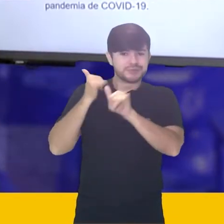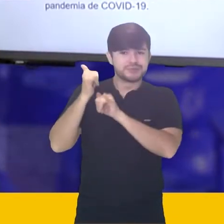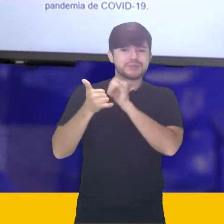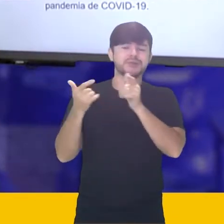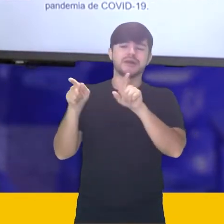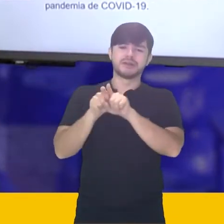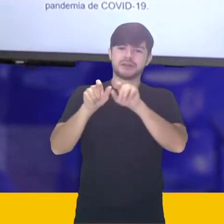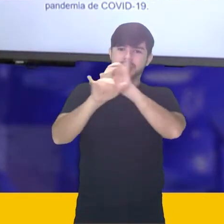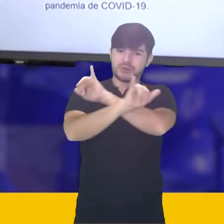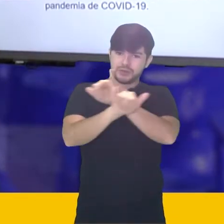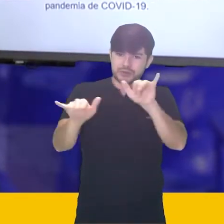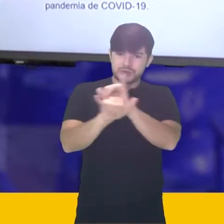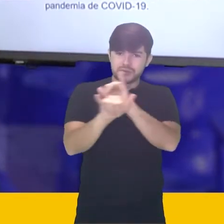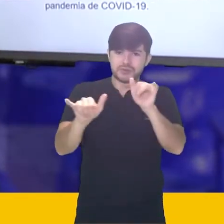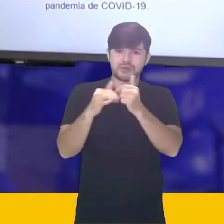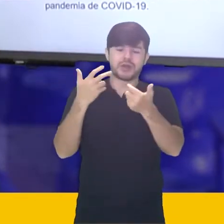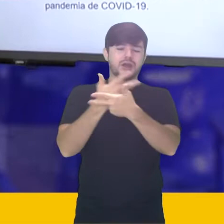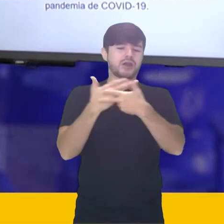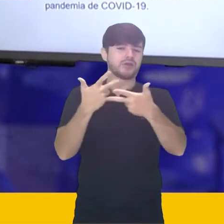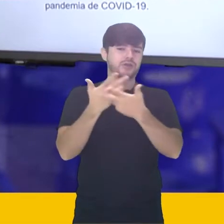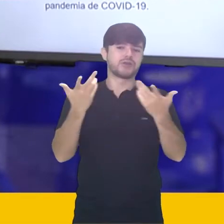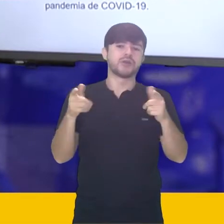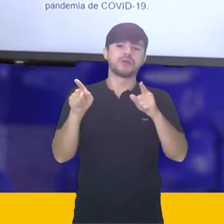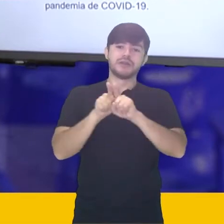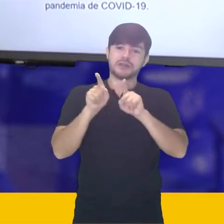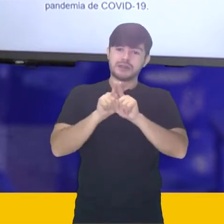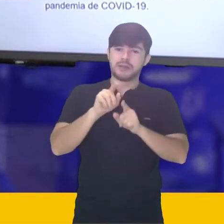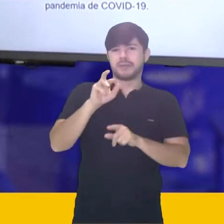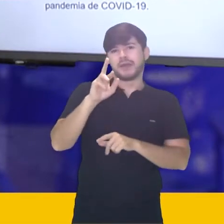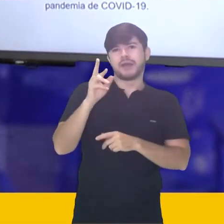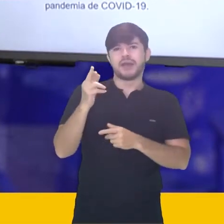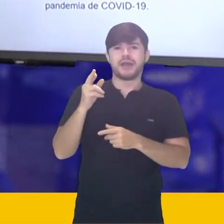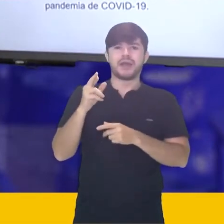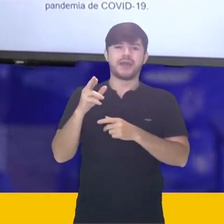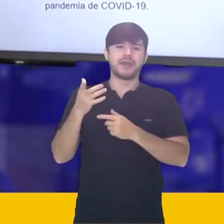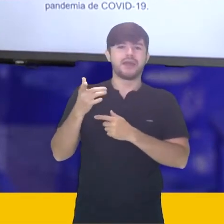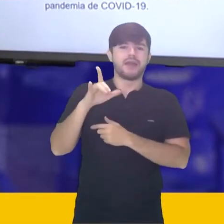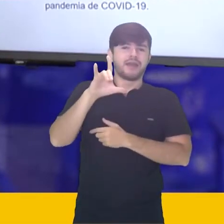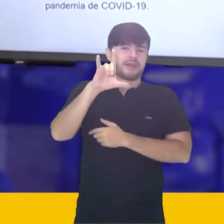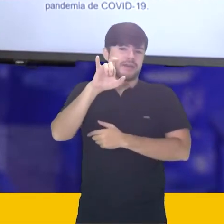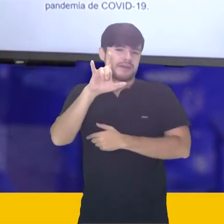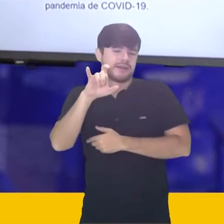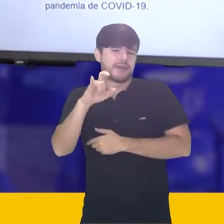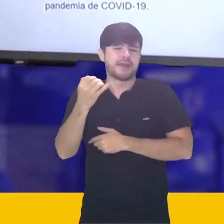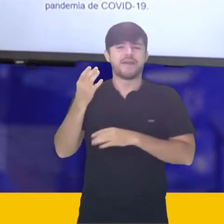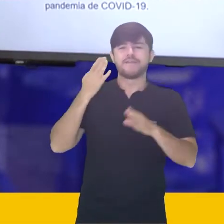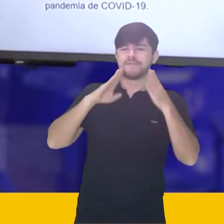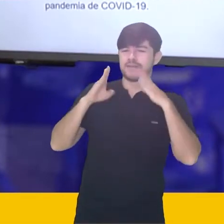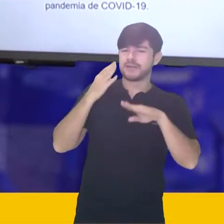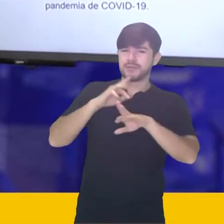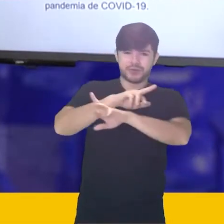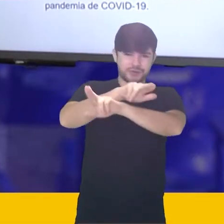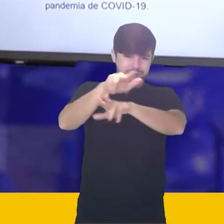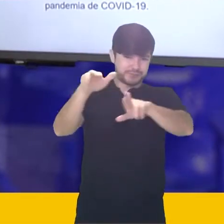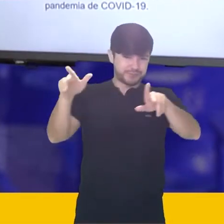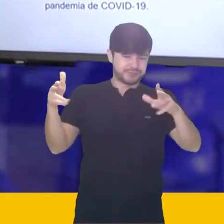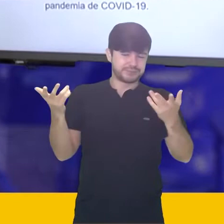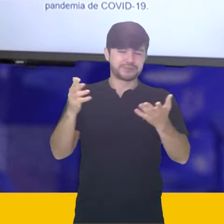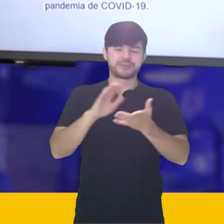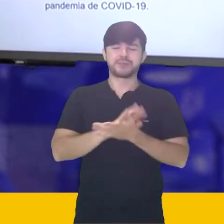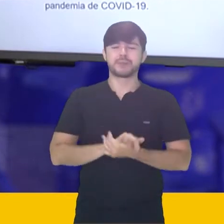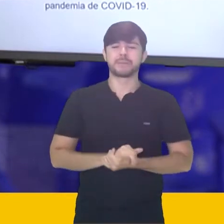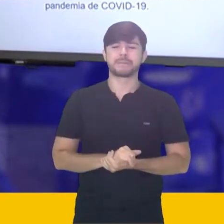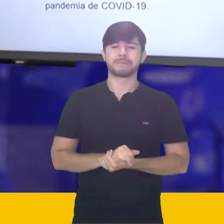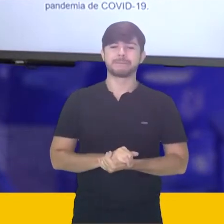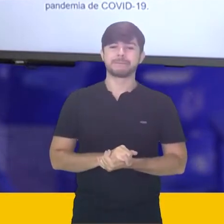a publicidade, coisas que a gente está, as redes sociais, né, o TikTok, o Instagram, o Facebook, que estão aí dentro desse processo